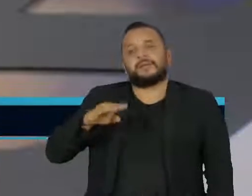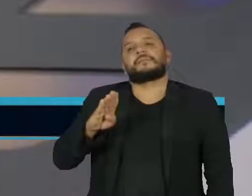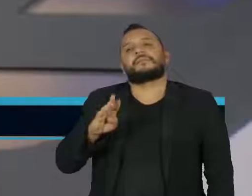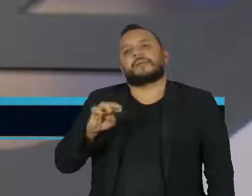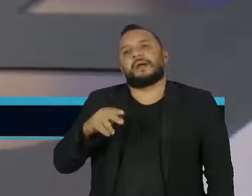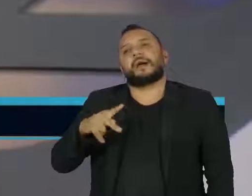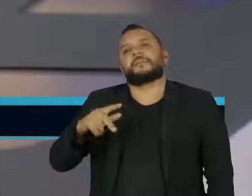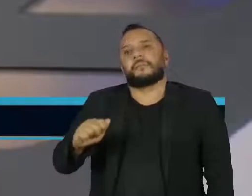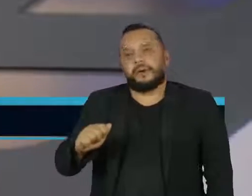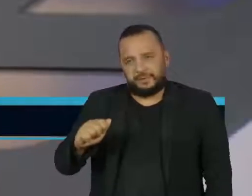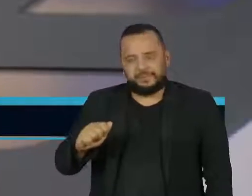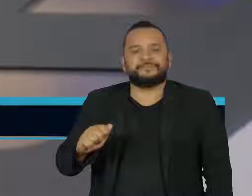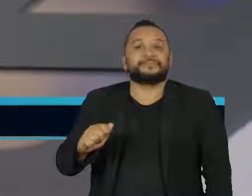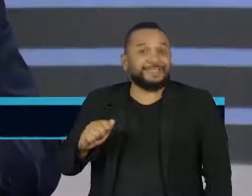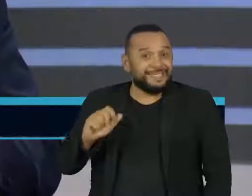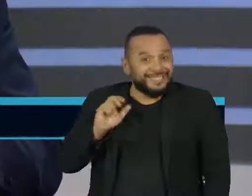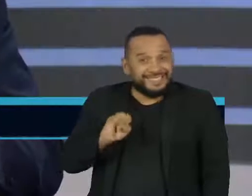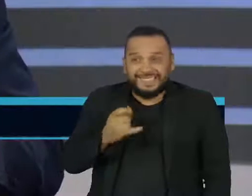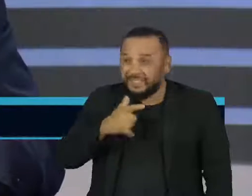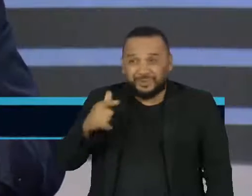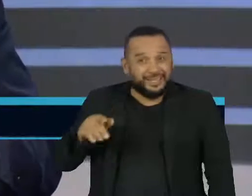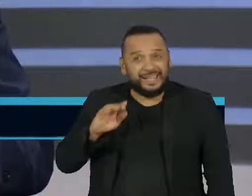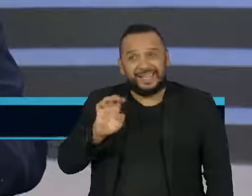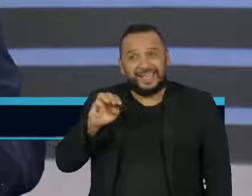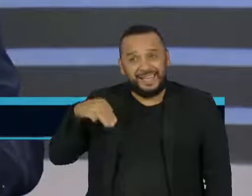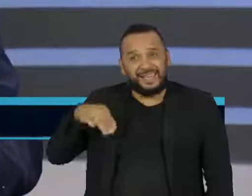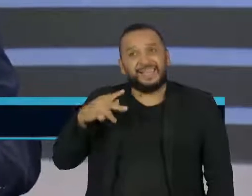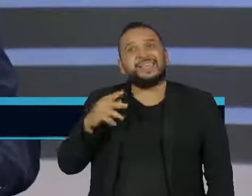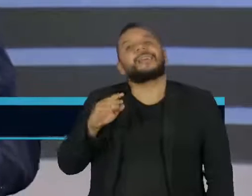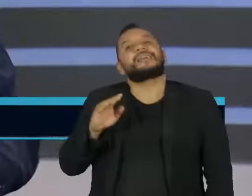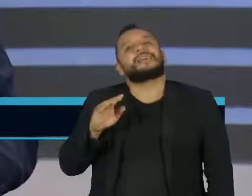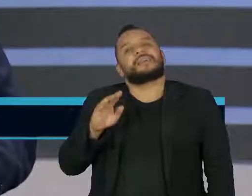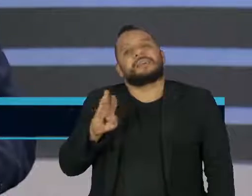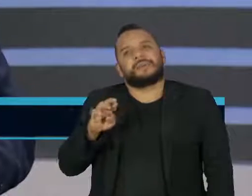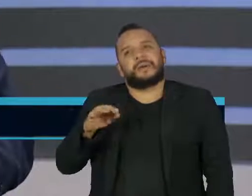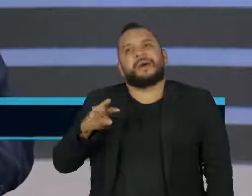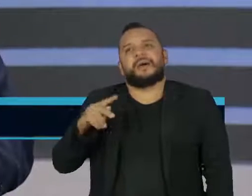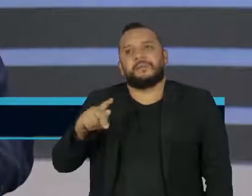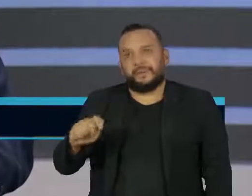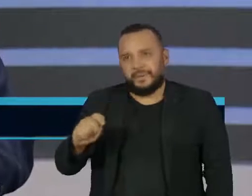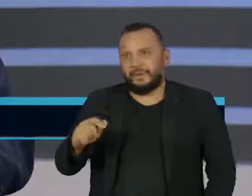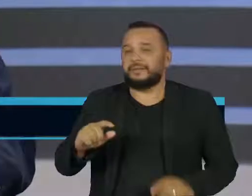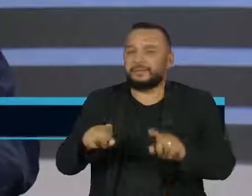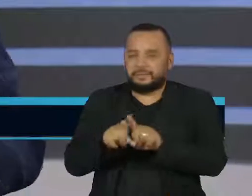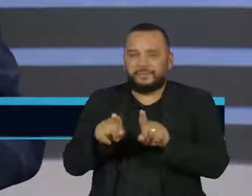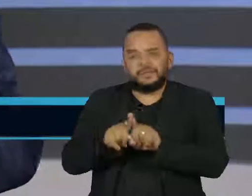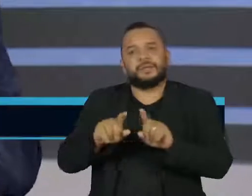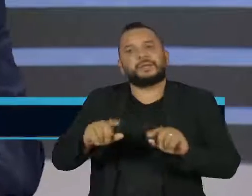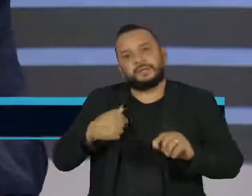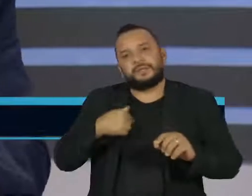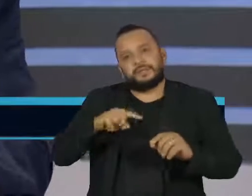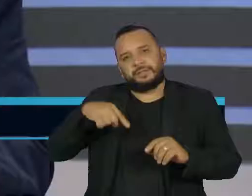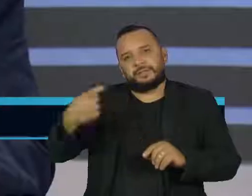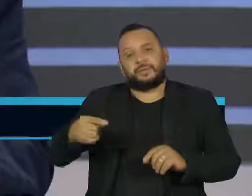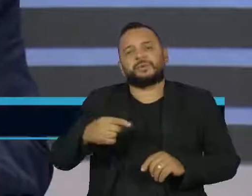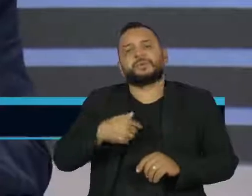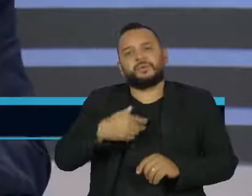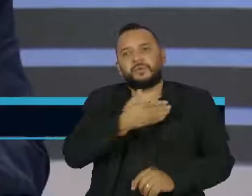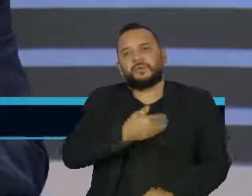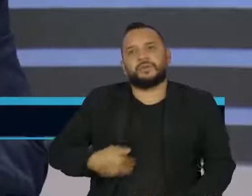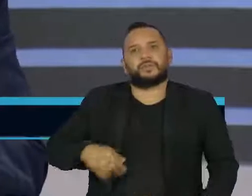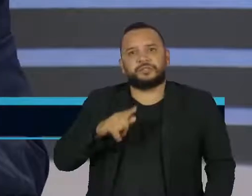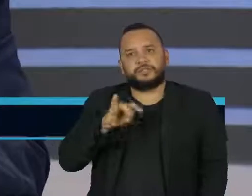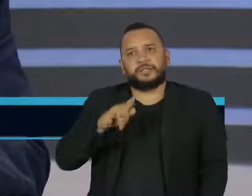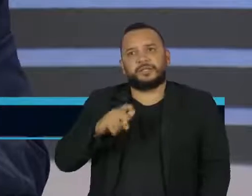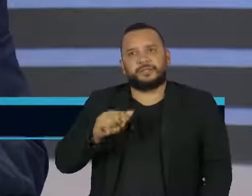você não tem a Embrapa, e o primeiro-ministro foi o Cirne Lima, que era o ministro da Agricultura, e depois, no governo Geisel, a importância que tem a Alisson